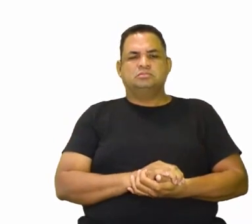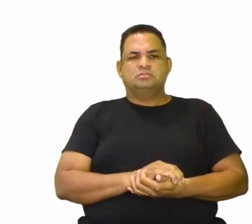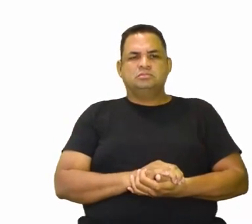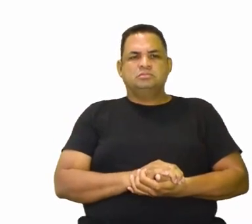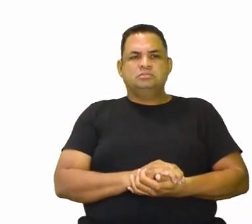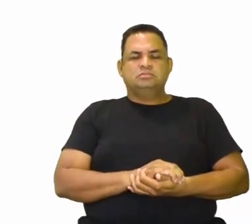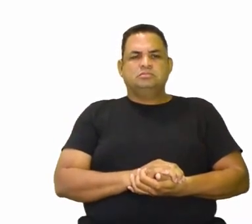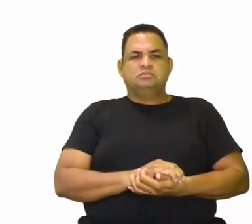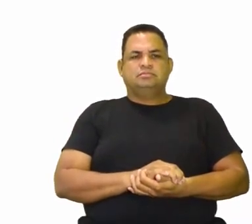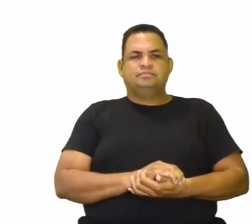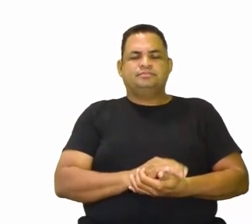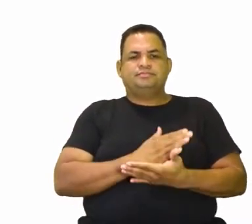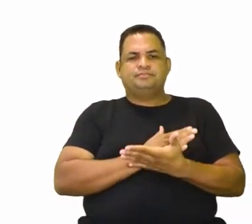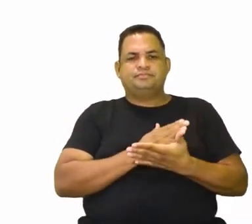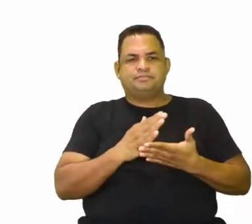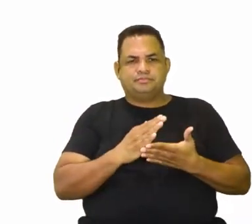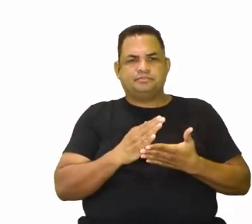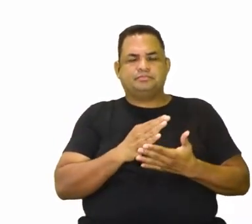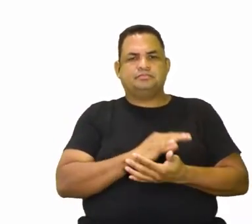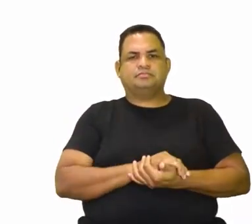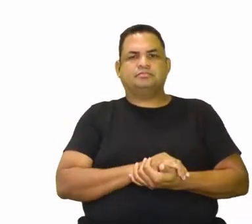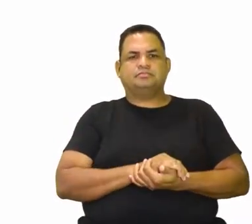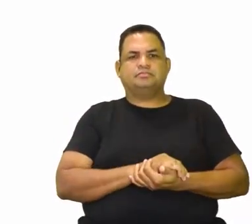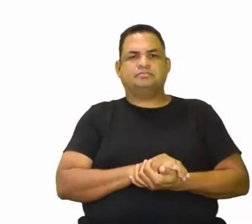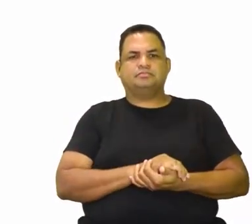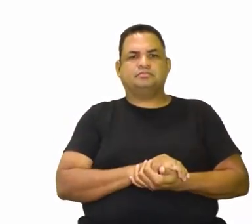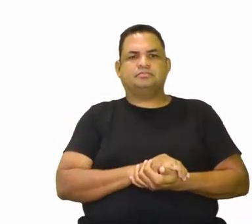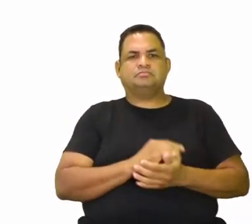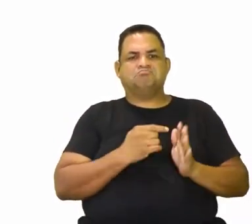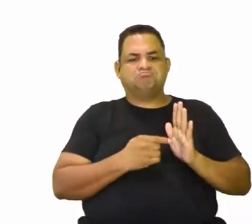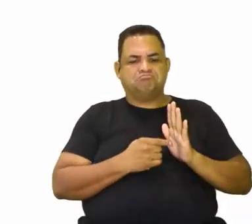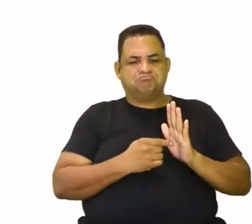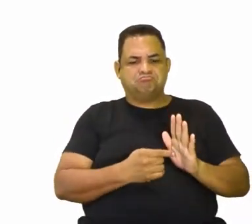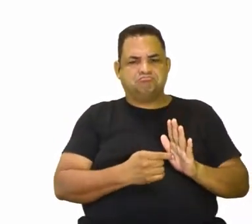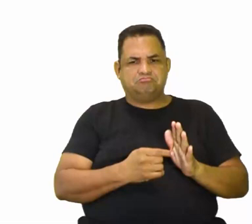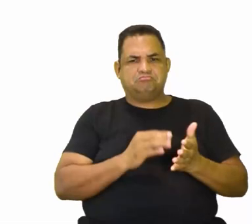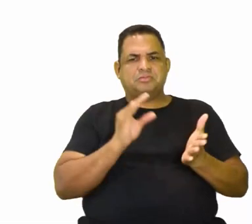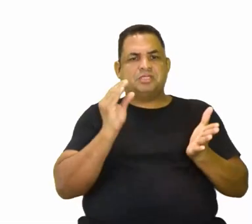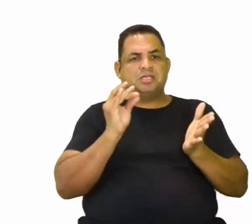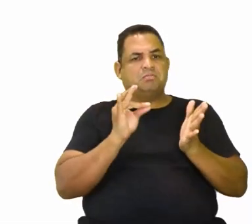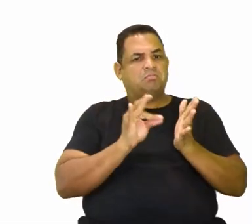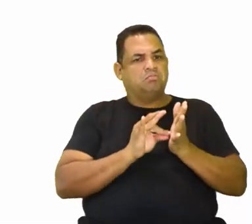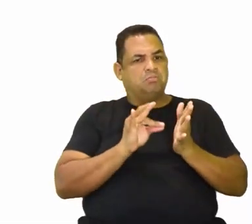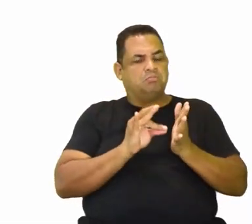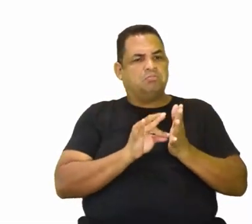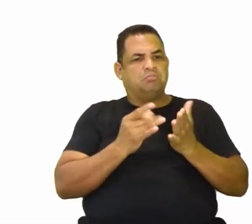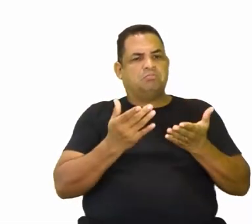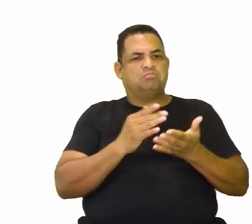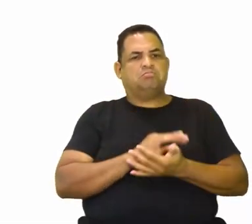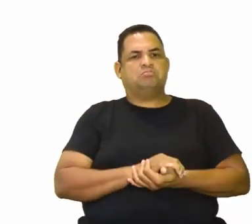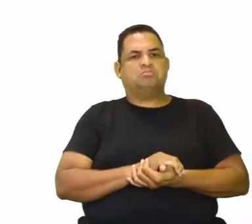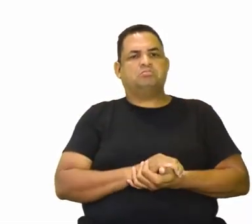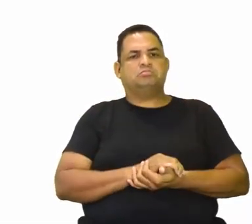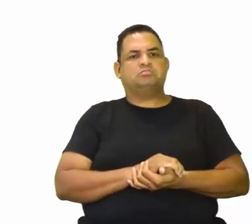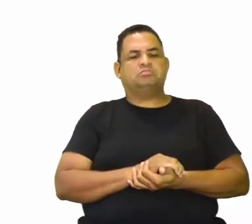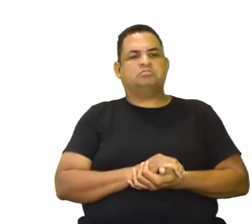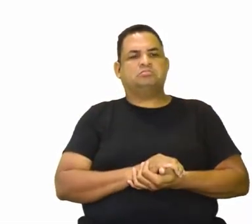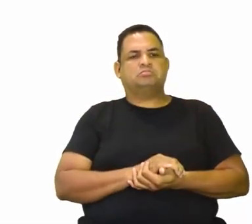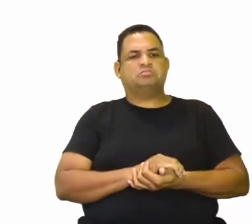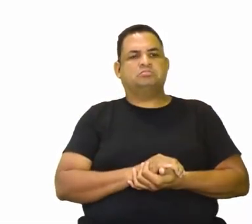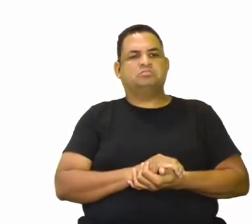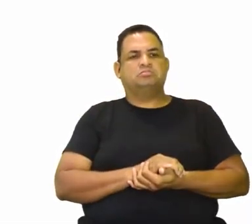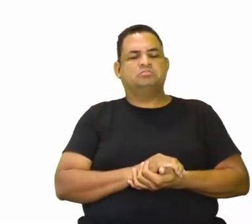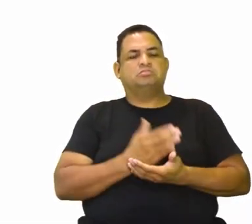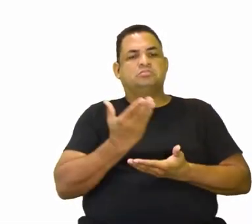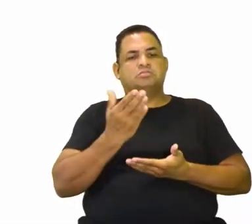aqui, começando pela parte que fala das evidências de uma reação química, nós temos. Olha só, quando a gente fala evidências, são